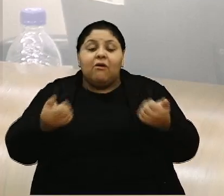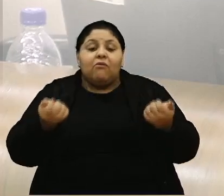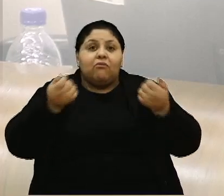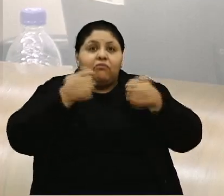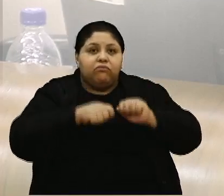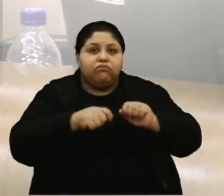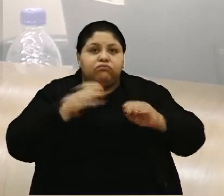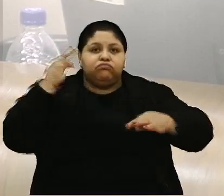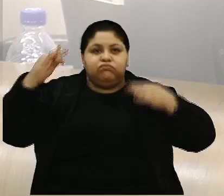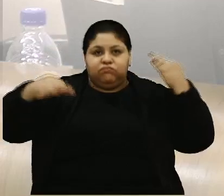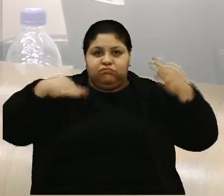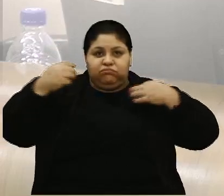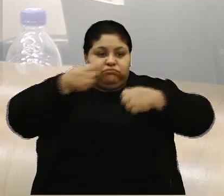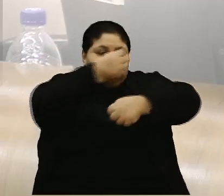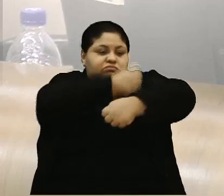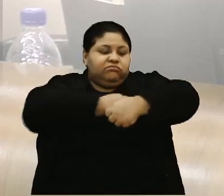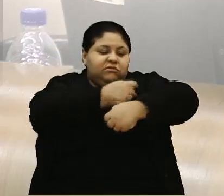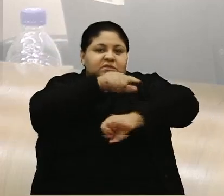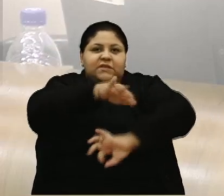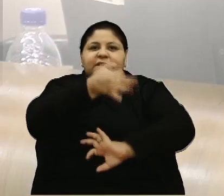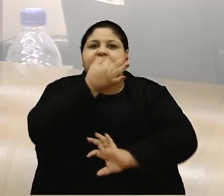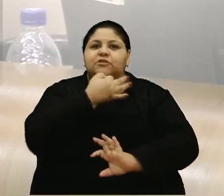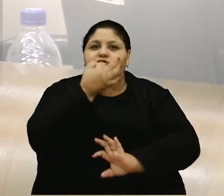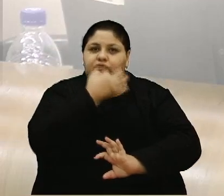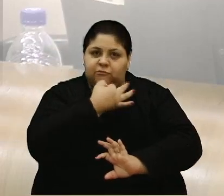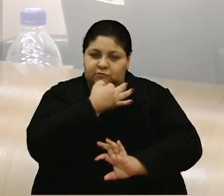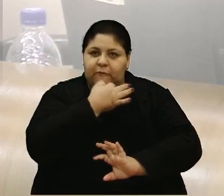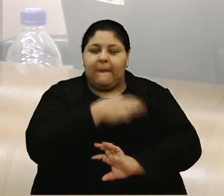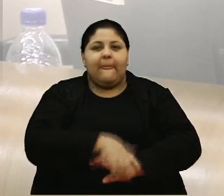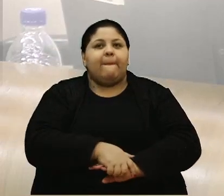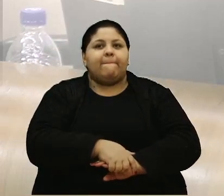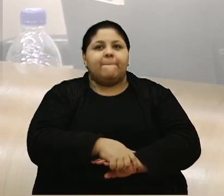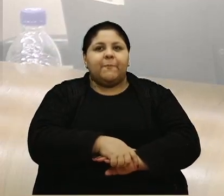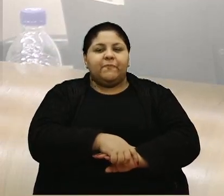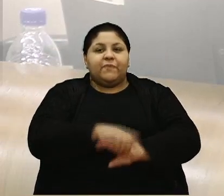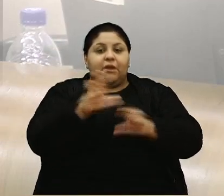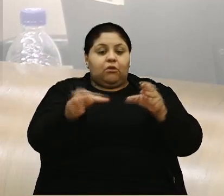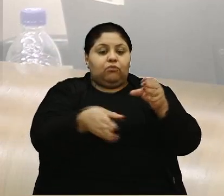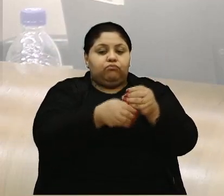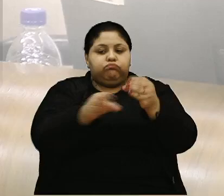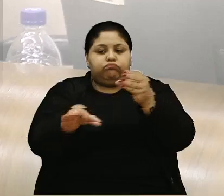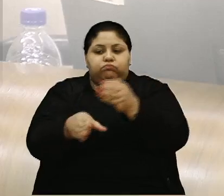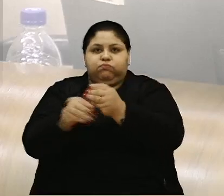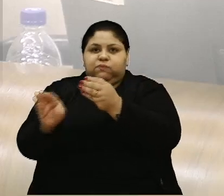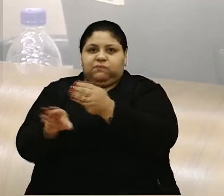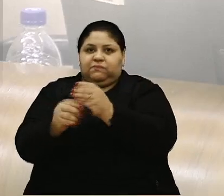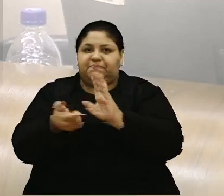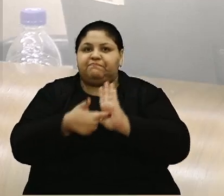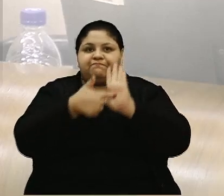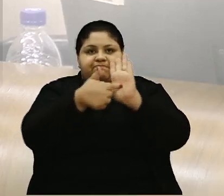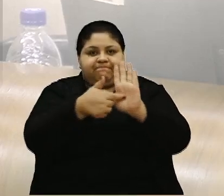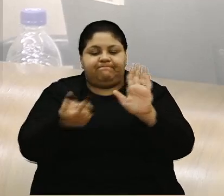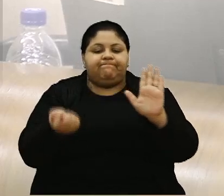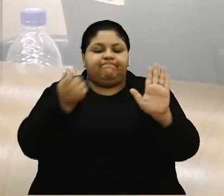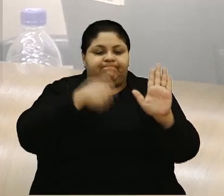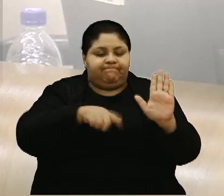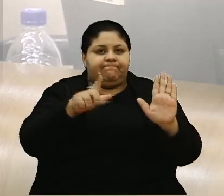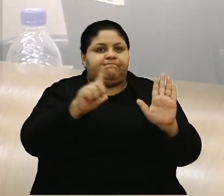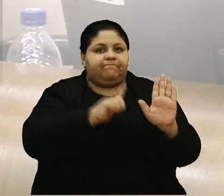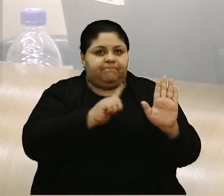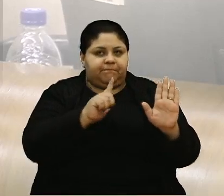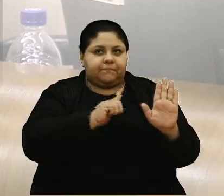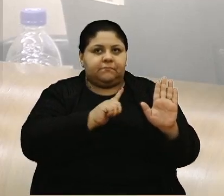do turismo de gastronomia que nós temos em Caxias do Sul. Né? Esse somatório demonstra a capacidade que nós temos